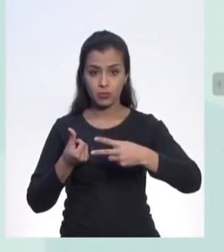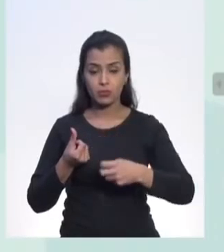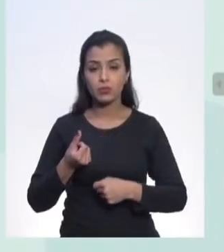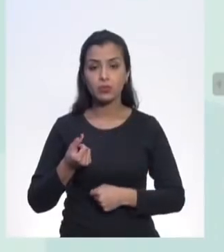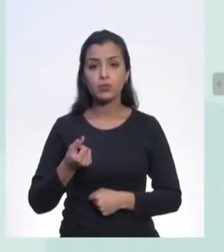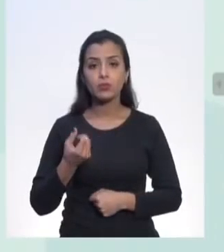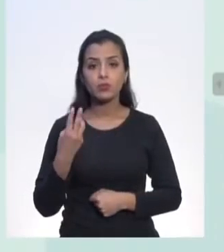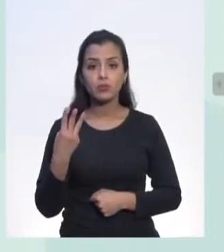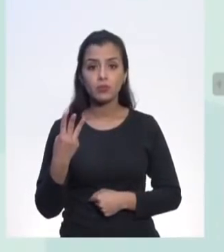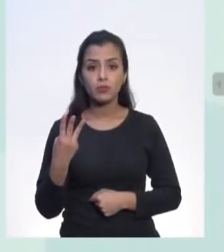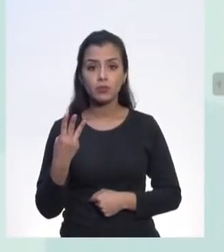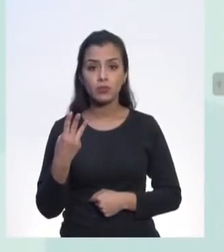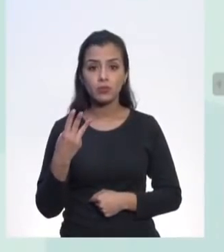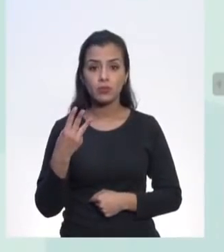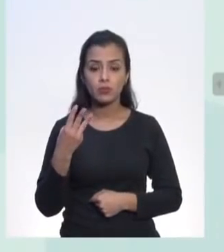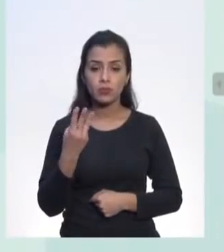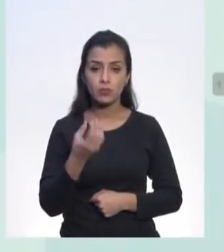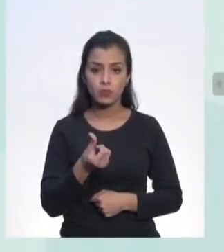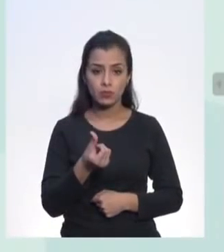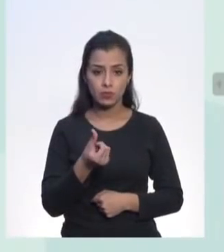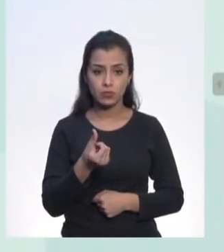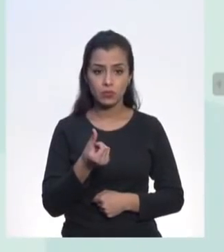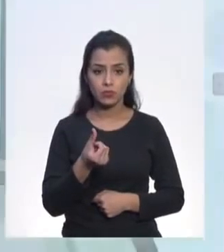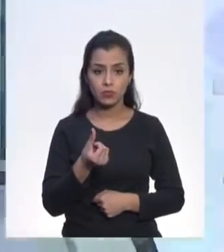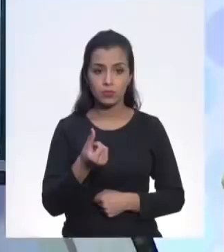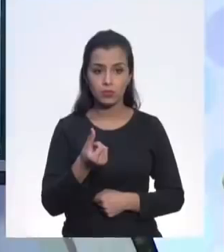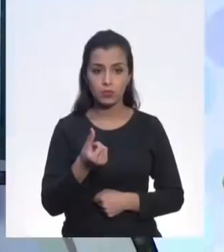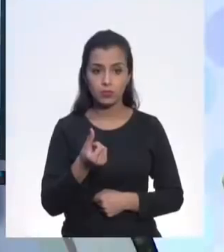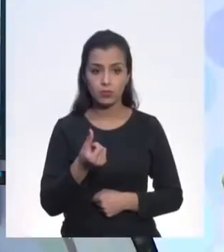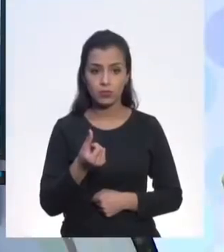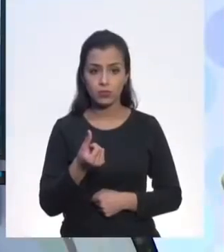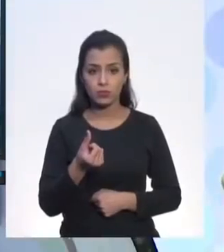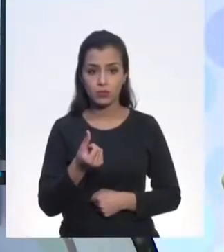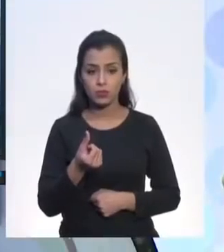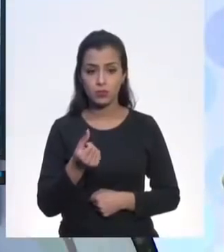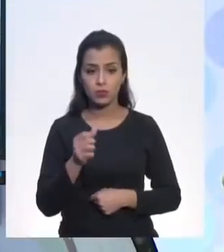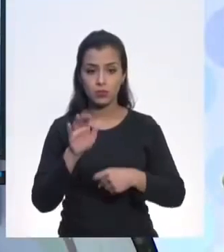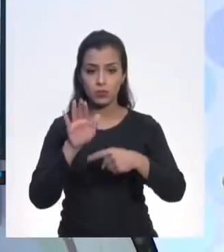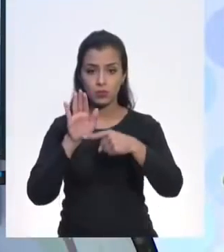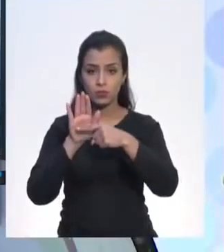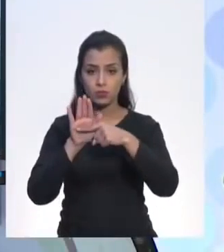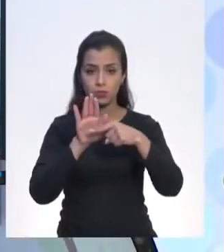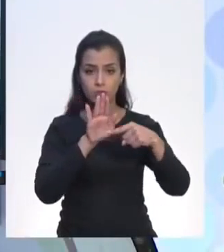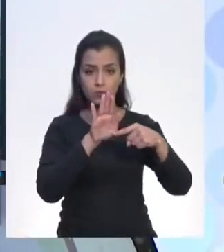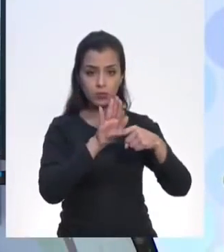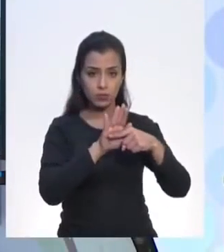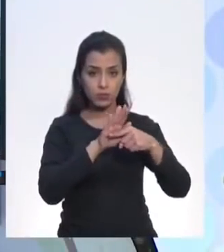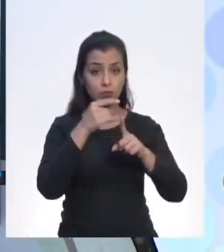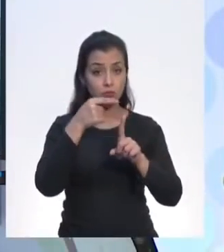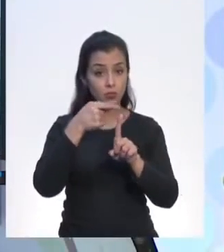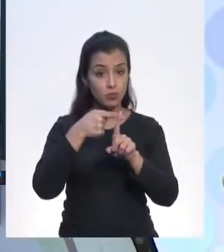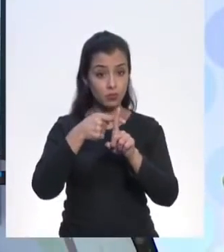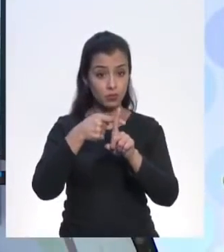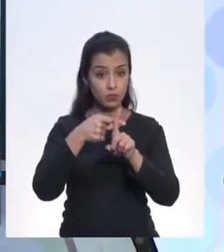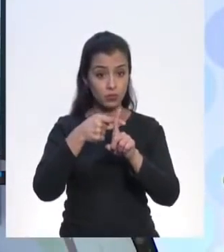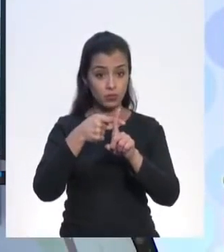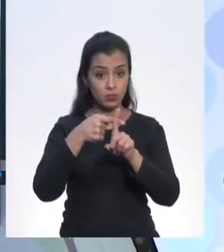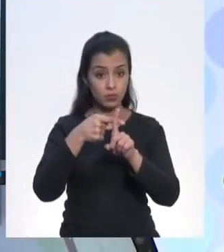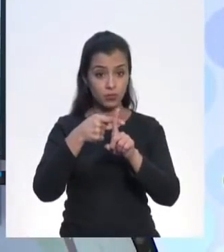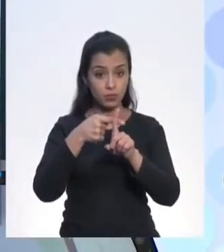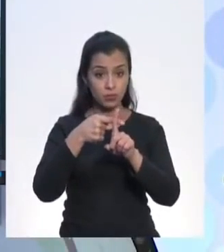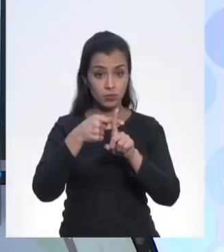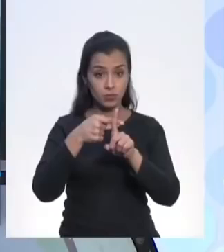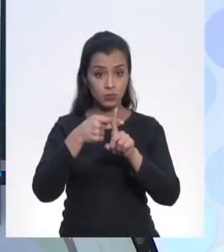dar 36. Vou fazer joguinho de sinal. Menos com menos, mais. Agora,